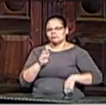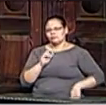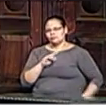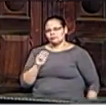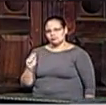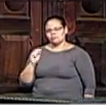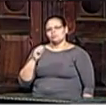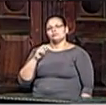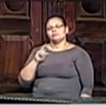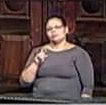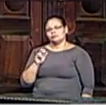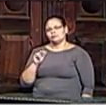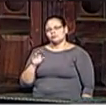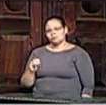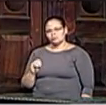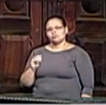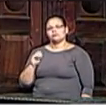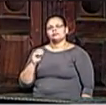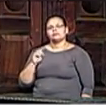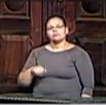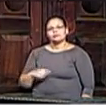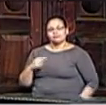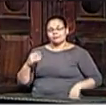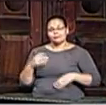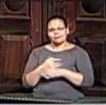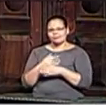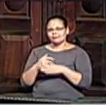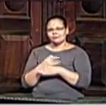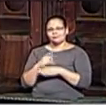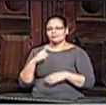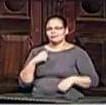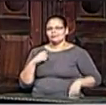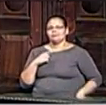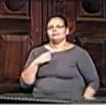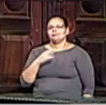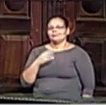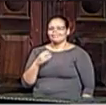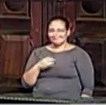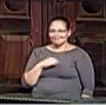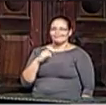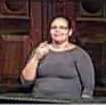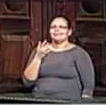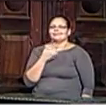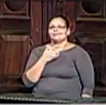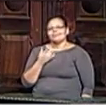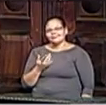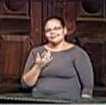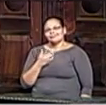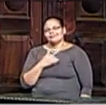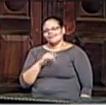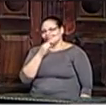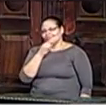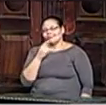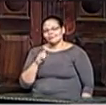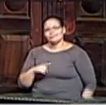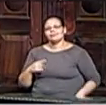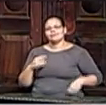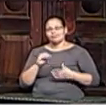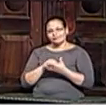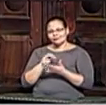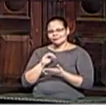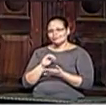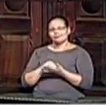de habitantes, numa cidade em que nós vivemos um drama da insegurança. Então eu quero aqui deixar